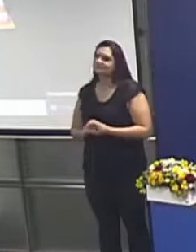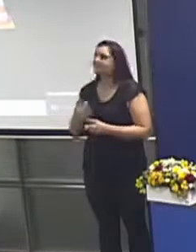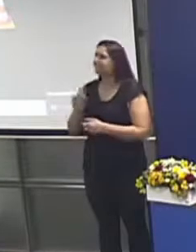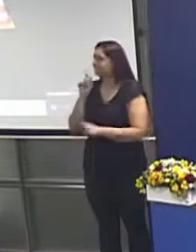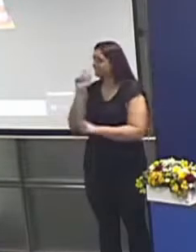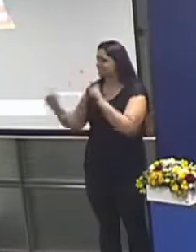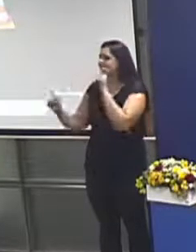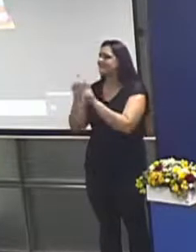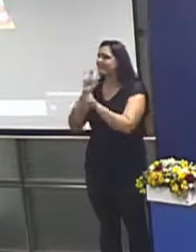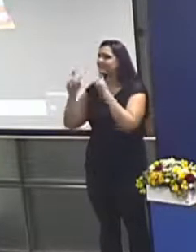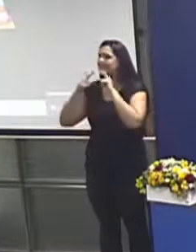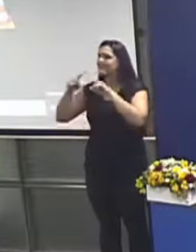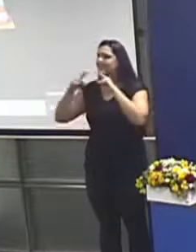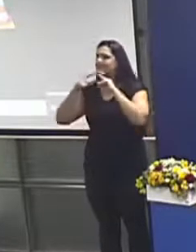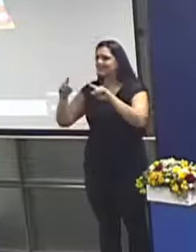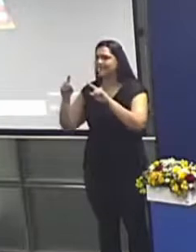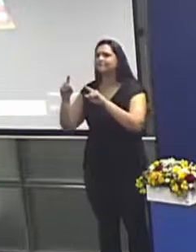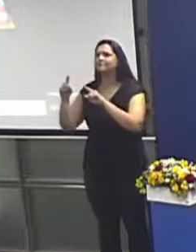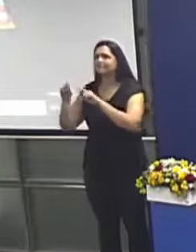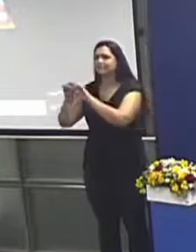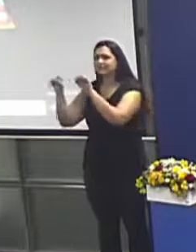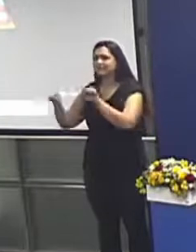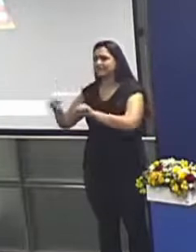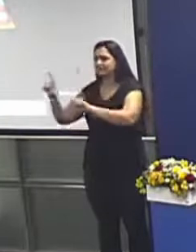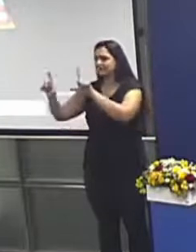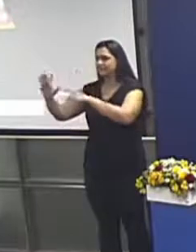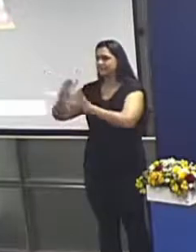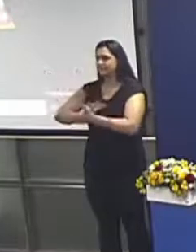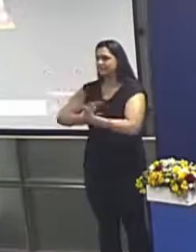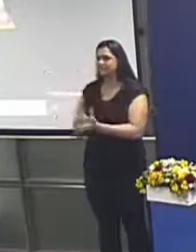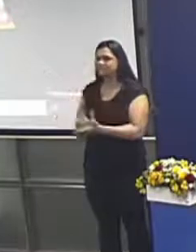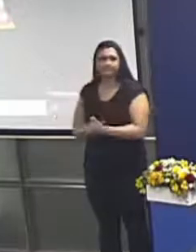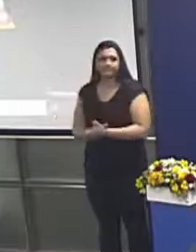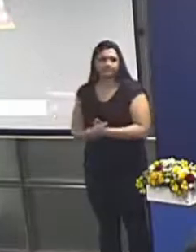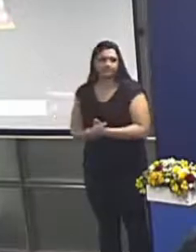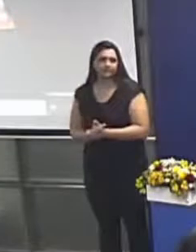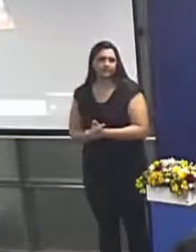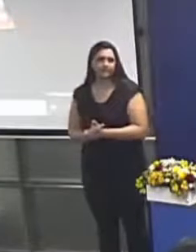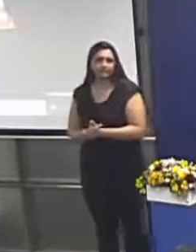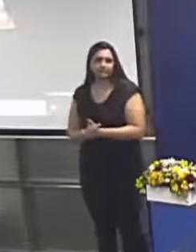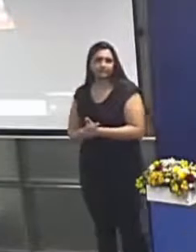criticando o sistema que tanto nos oprime, que é a televisão.